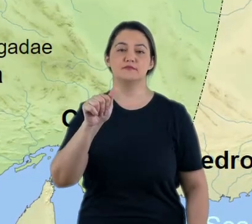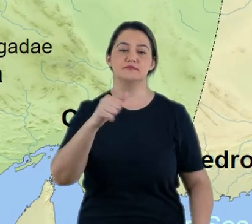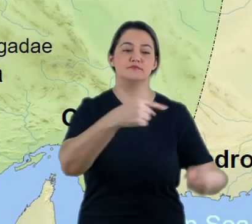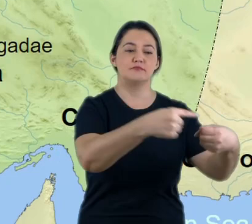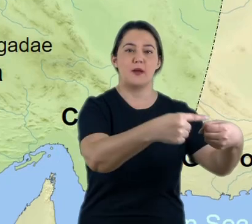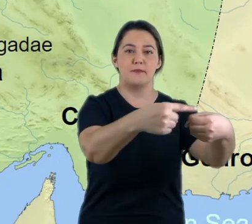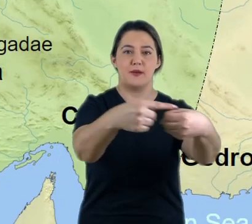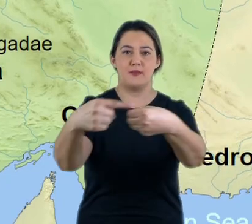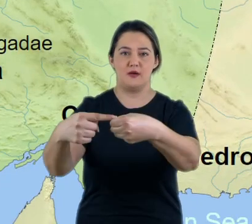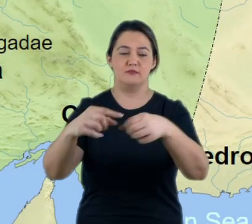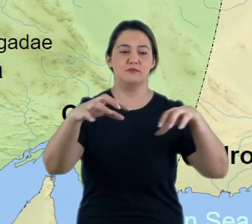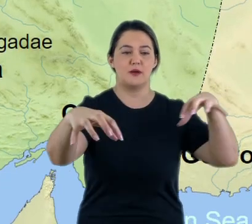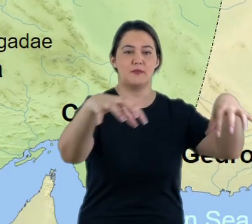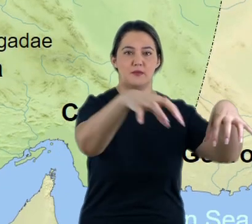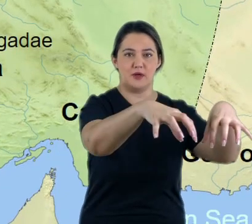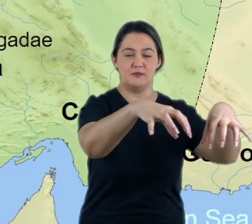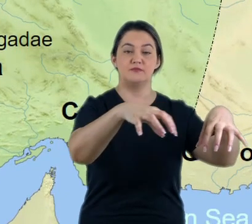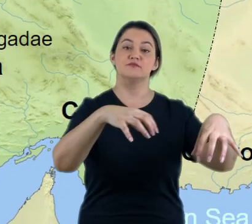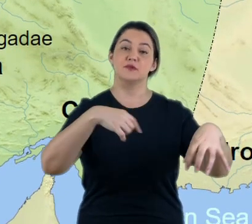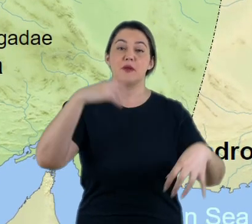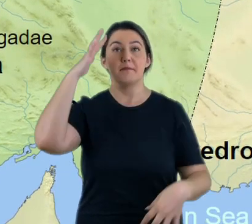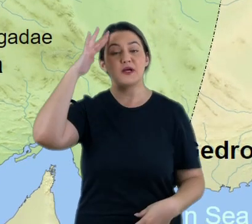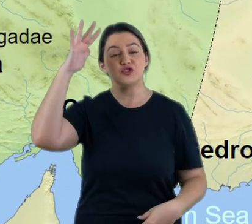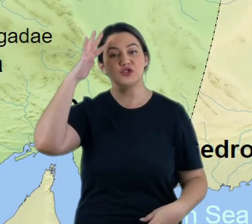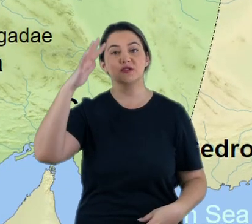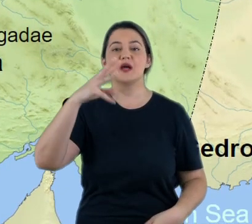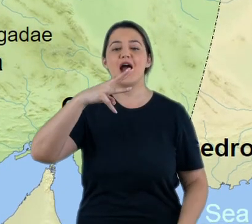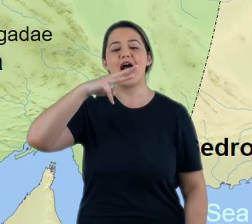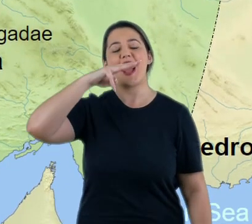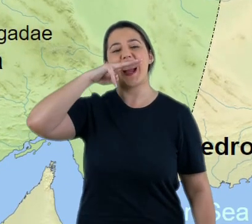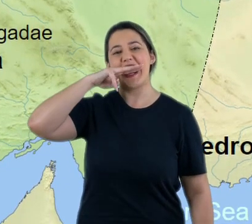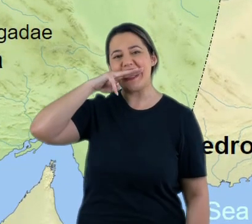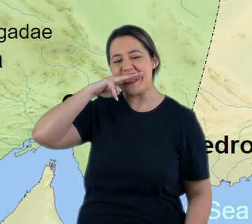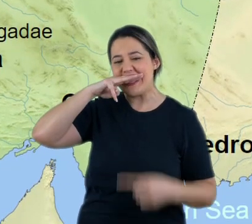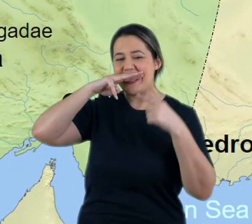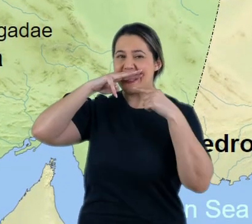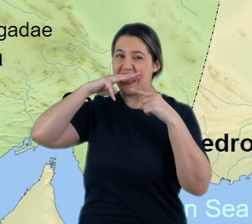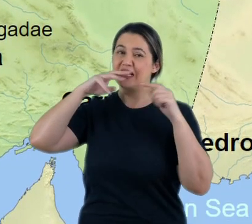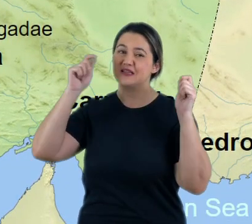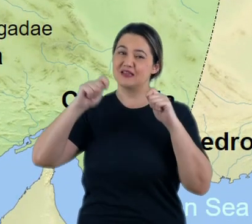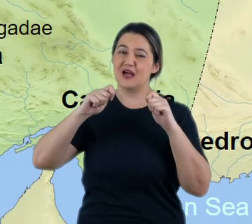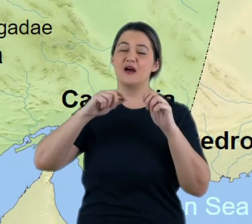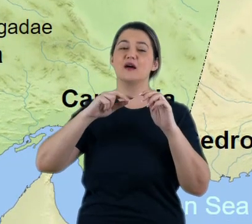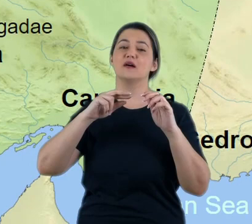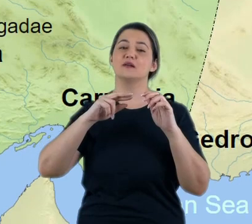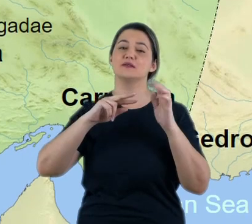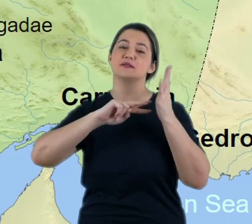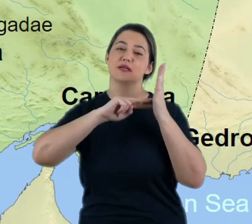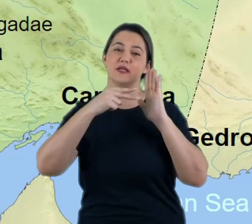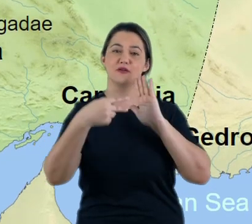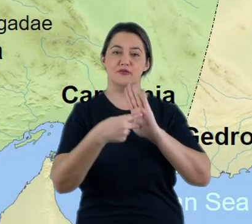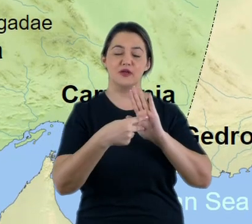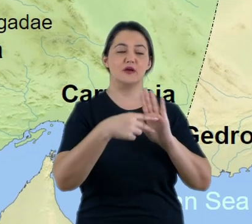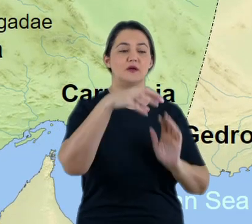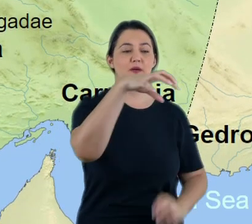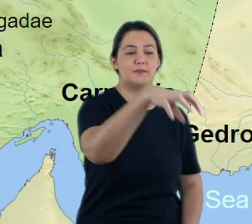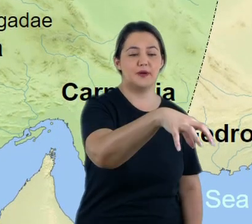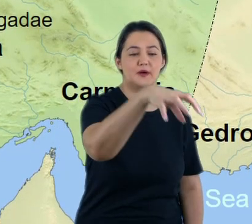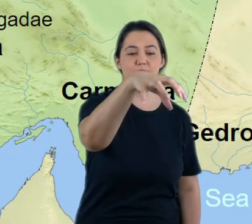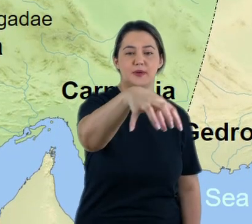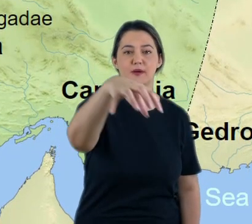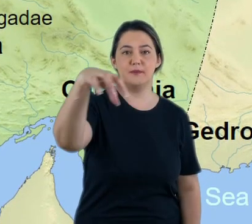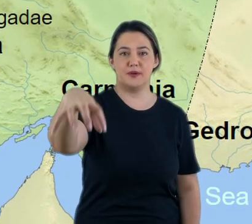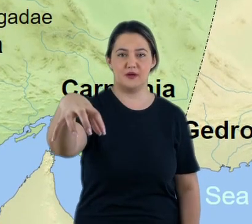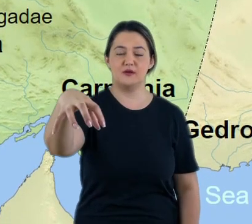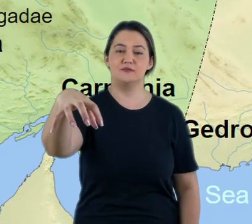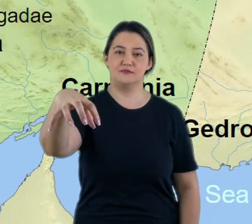nós somos levados à opinião de que essas 3 costelas poderiam, hipoteticamente, representar porções de